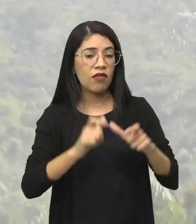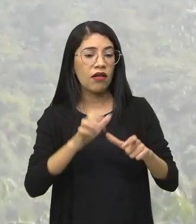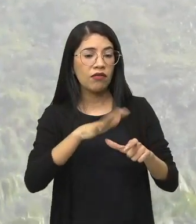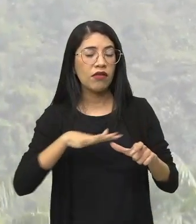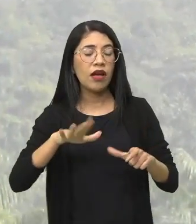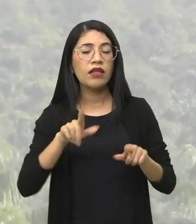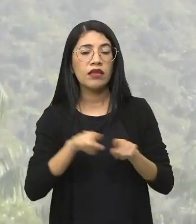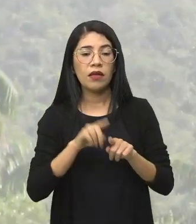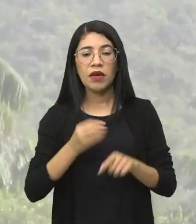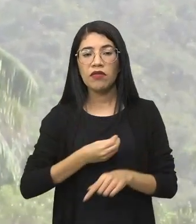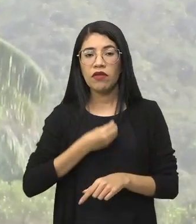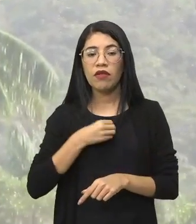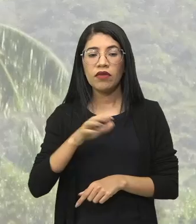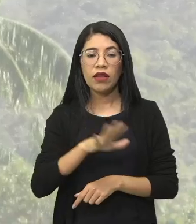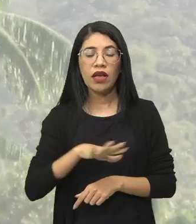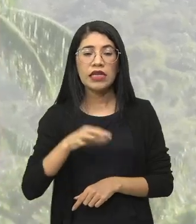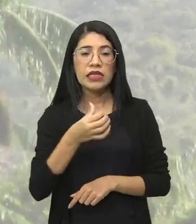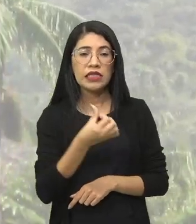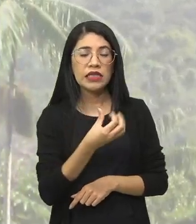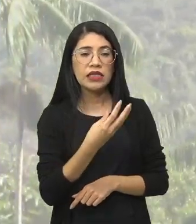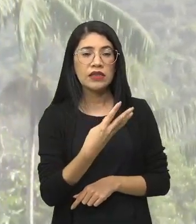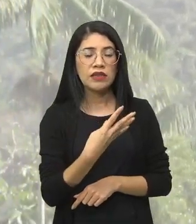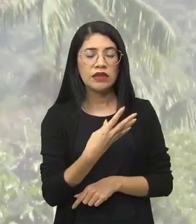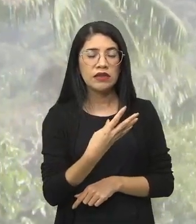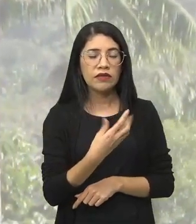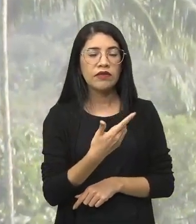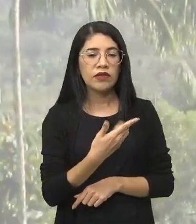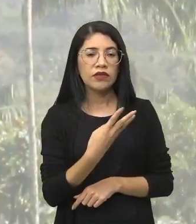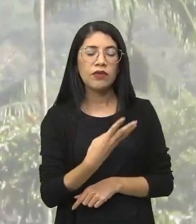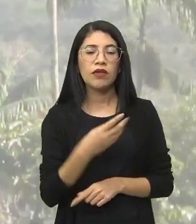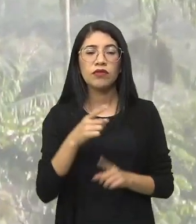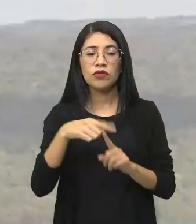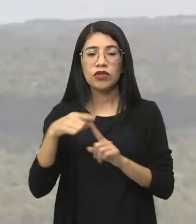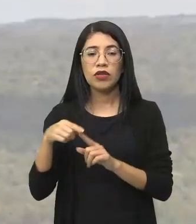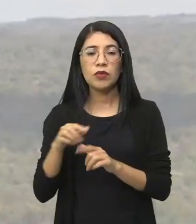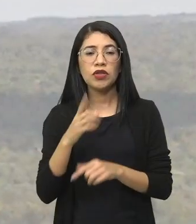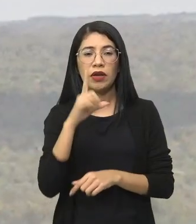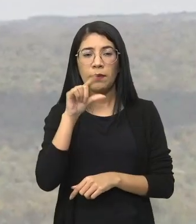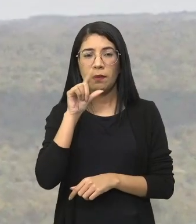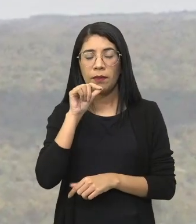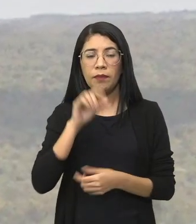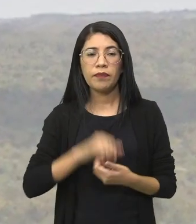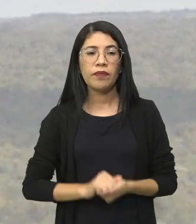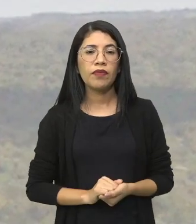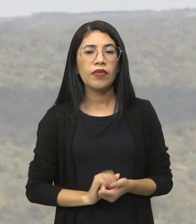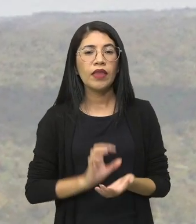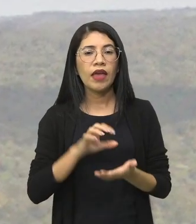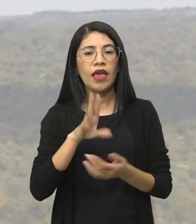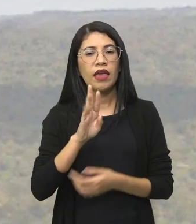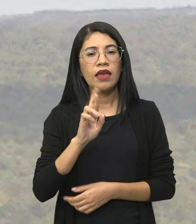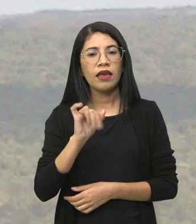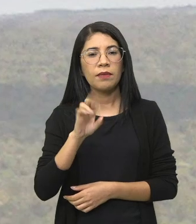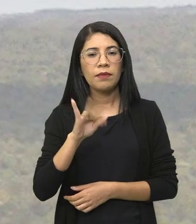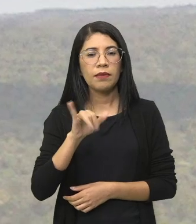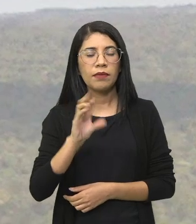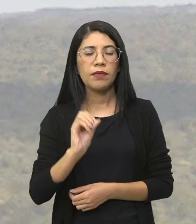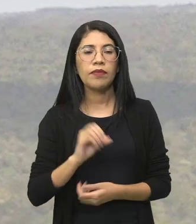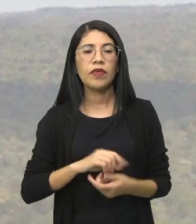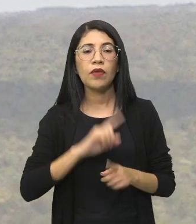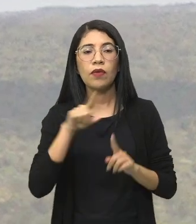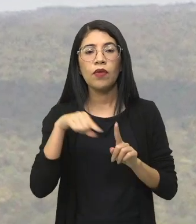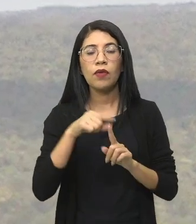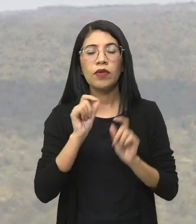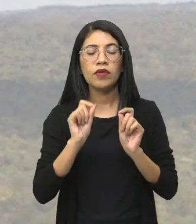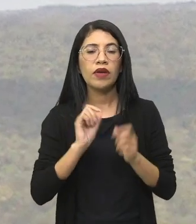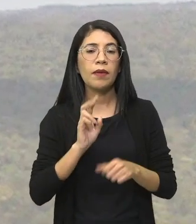habitam o local 624 espécies de aves. Reservas biológicas, REBIO, tem como objetivo